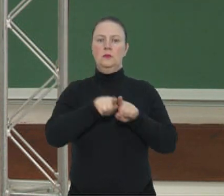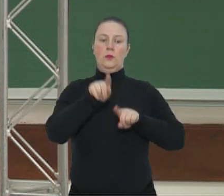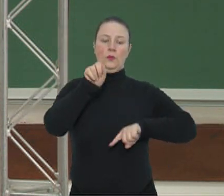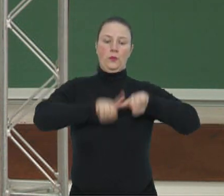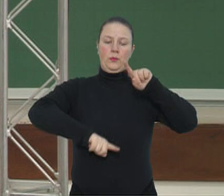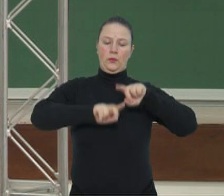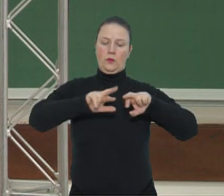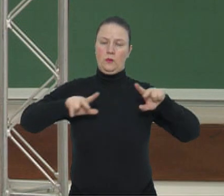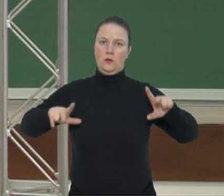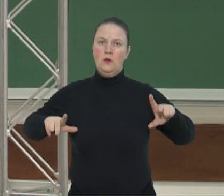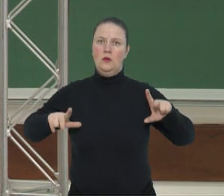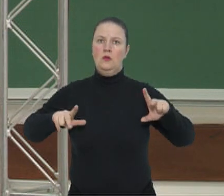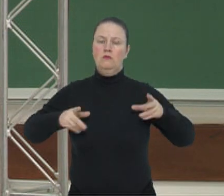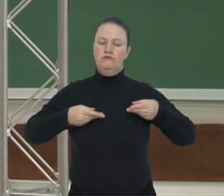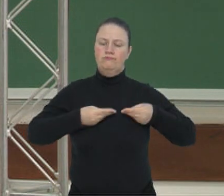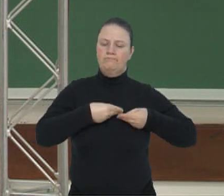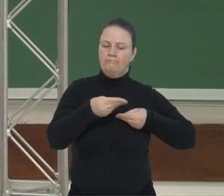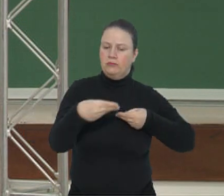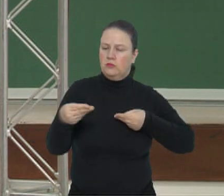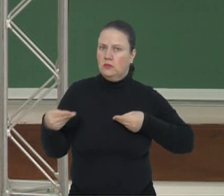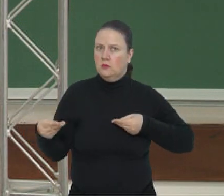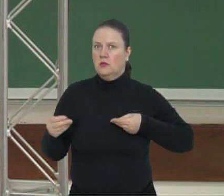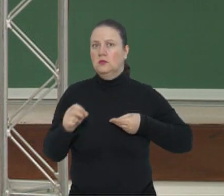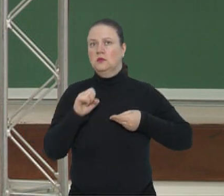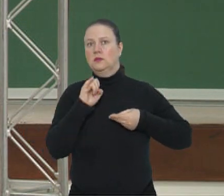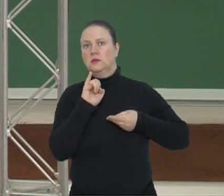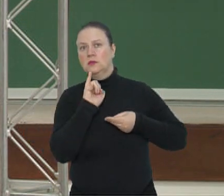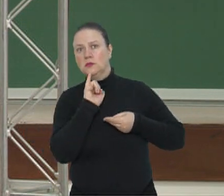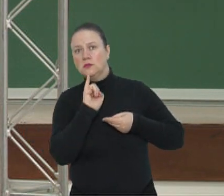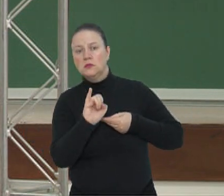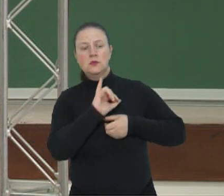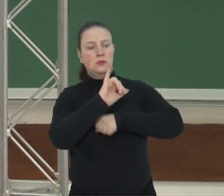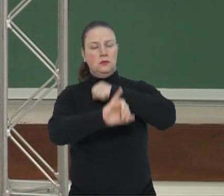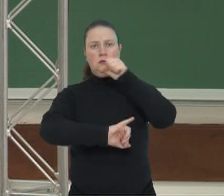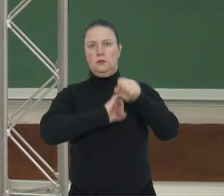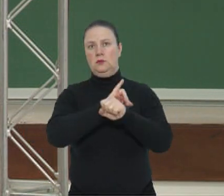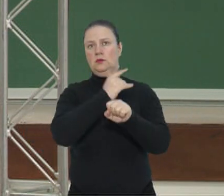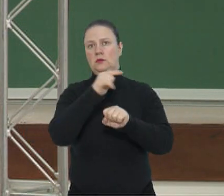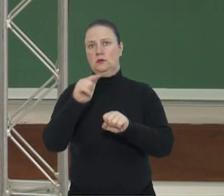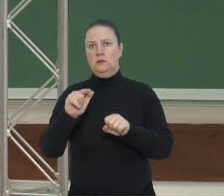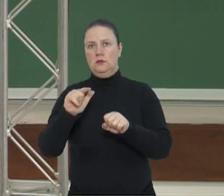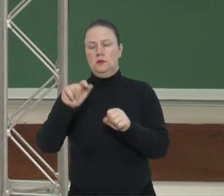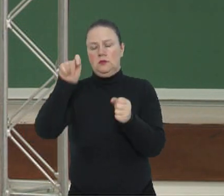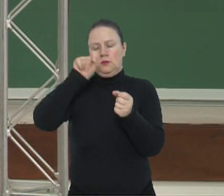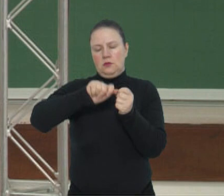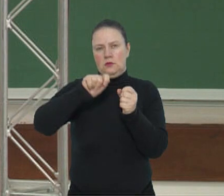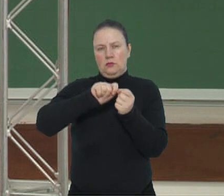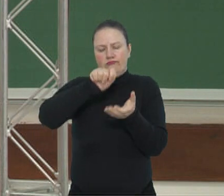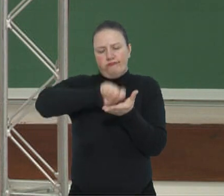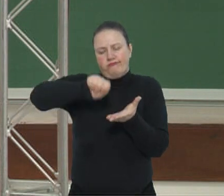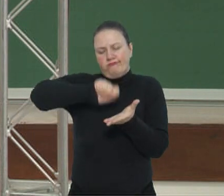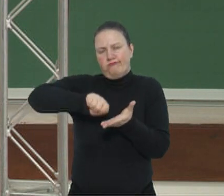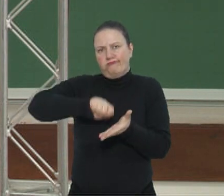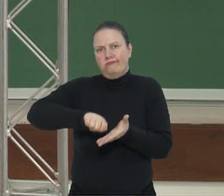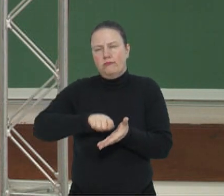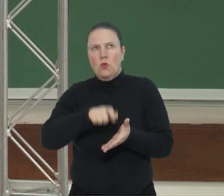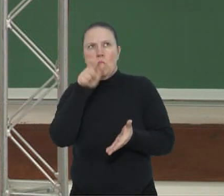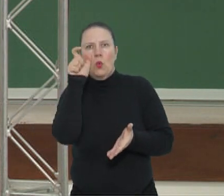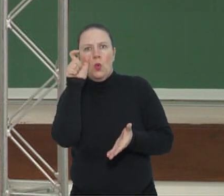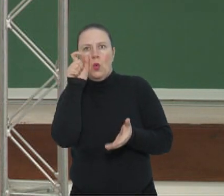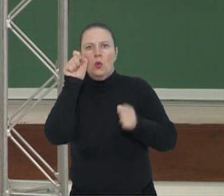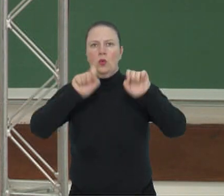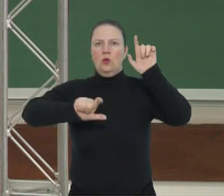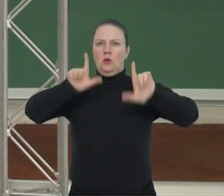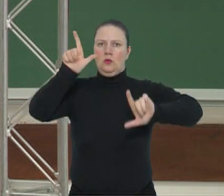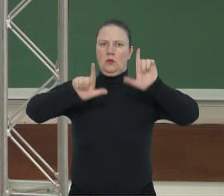aí para vocês estudarem. E se você não tiver acesso à internet, faça as atividades aqui, assista às aulas pela